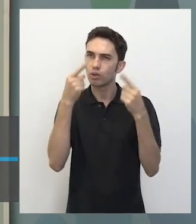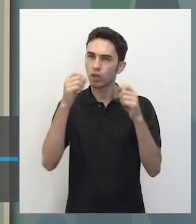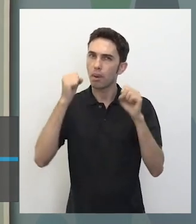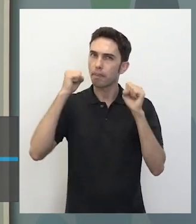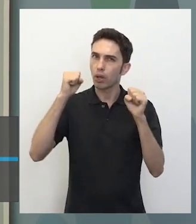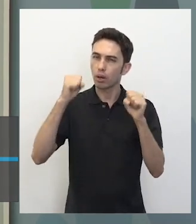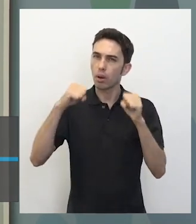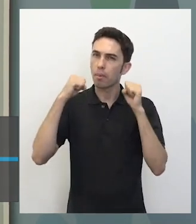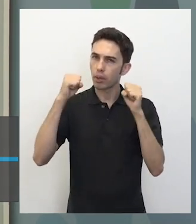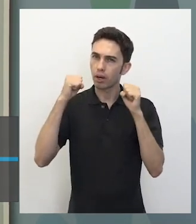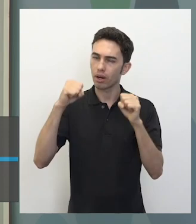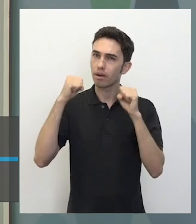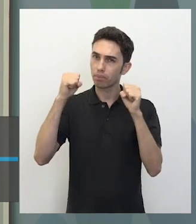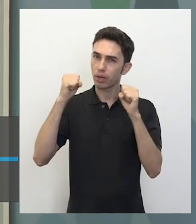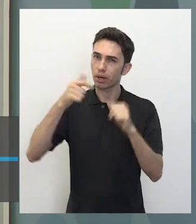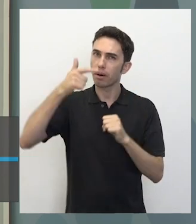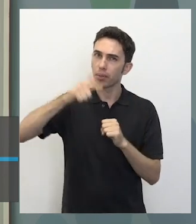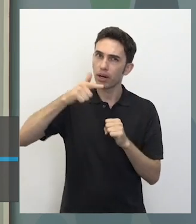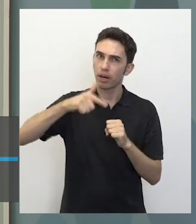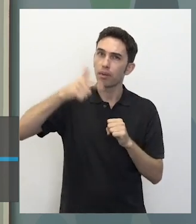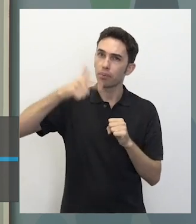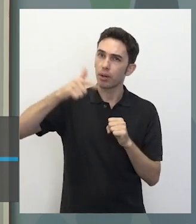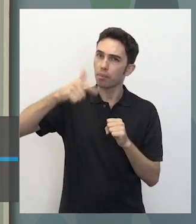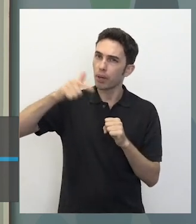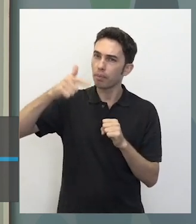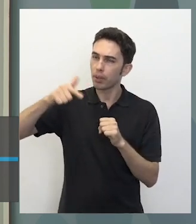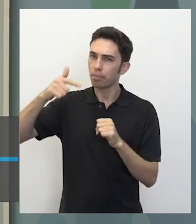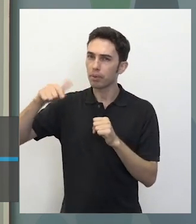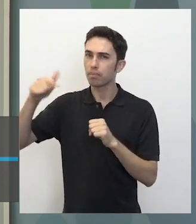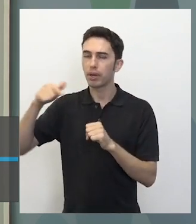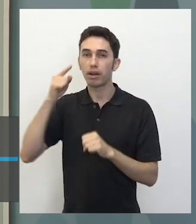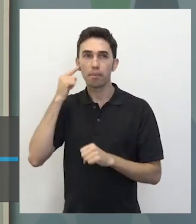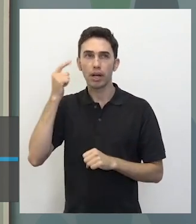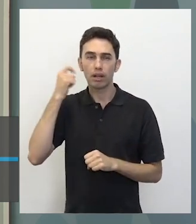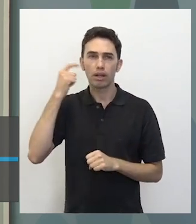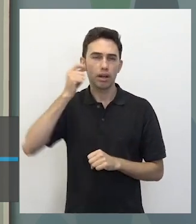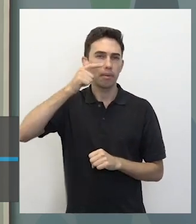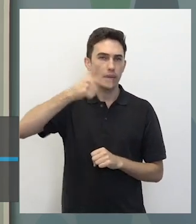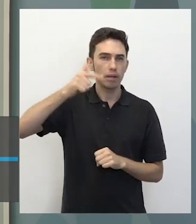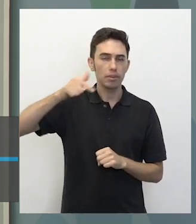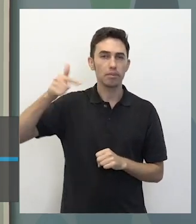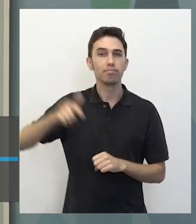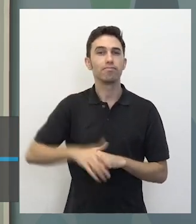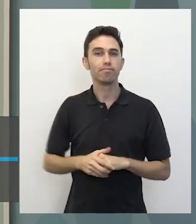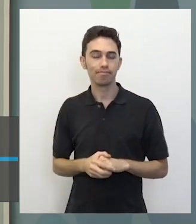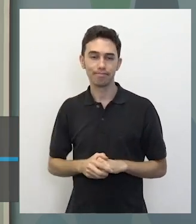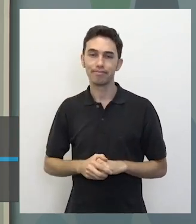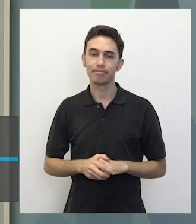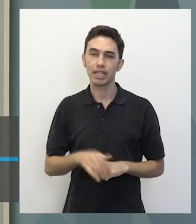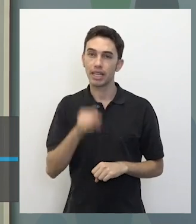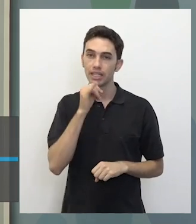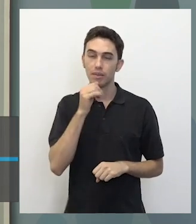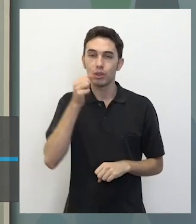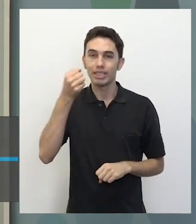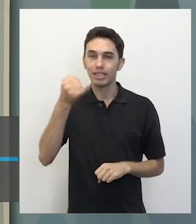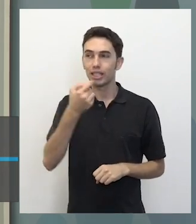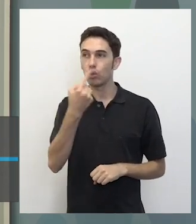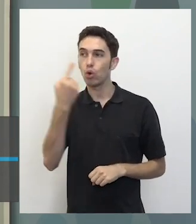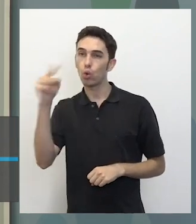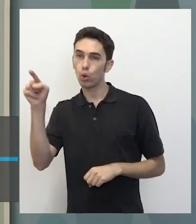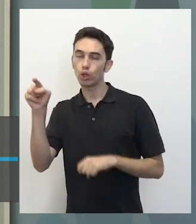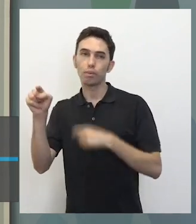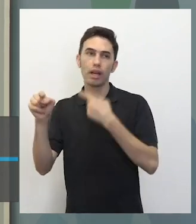você vai ouvindo e vai vendo como que vai se formando os sons. Se lá a última sílaba, aí eu vou ter que explicar o que é